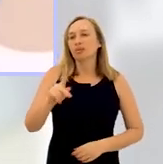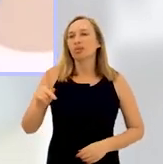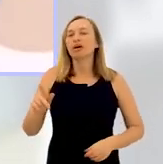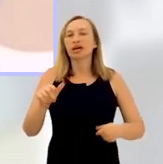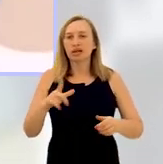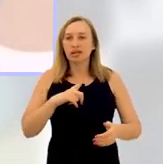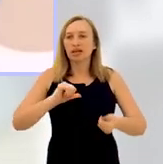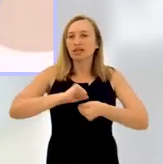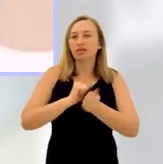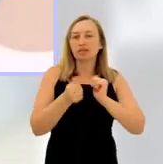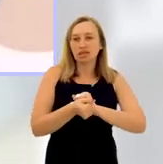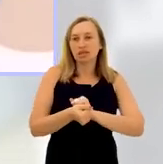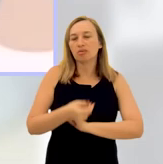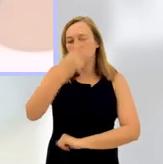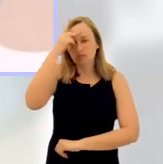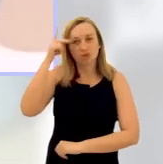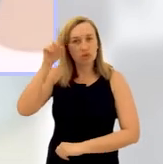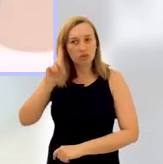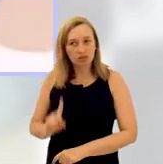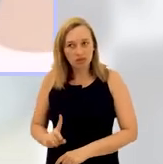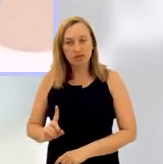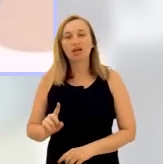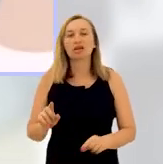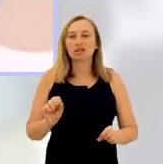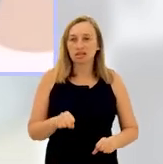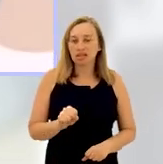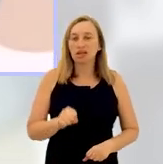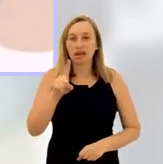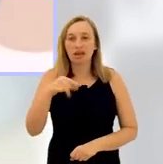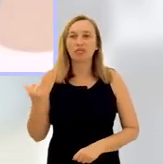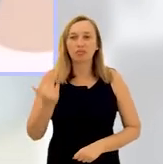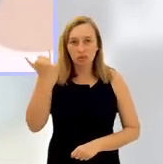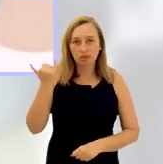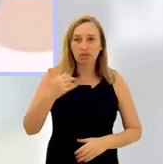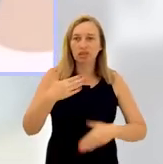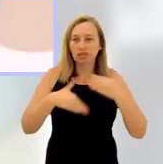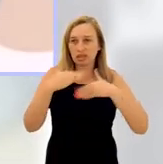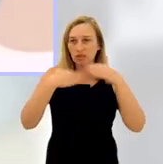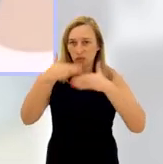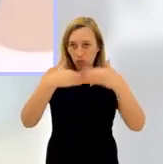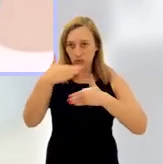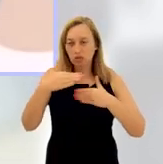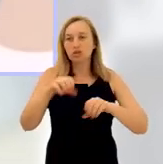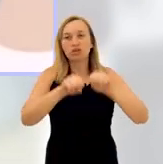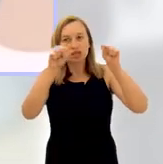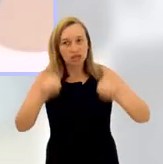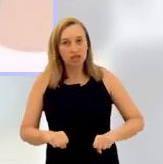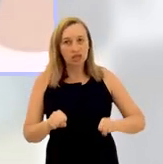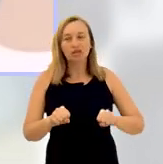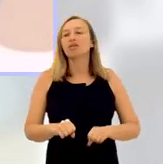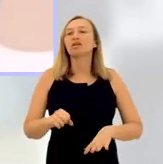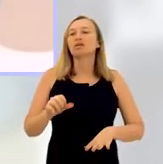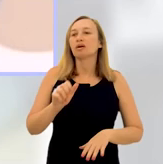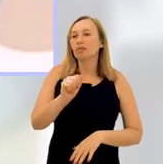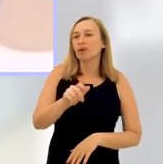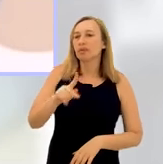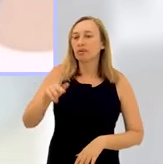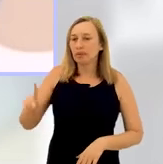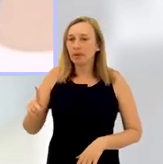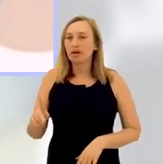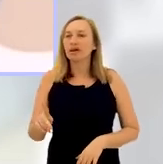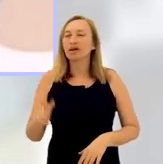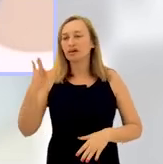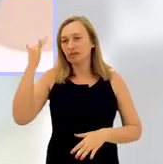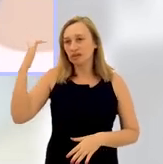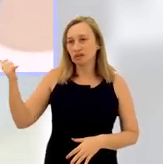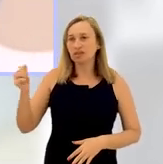uma adaptabilidade já para essas pessoas com deficiência. Isso é super importante, esse avanço do sistema. Então, como a gente falou, o aplicativo